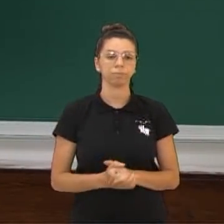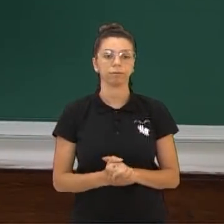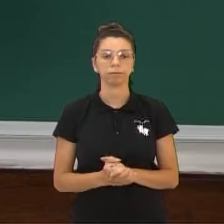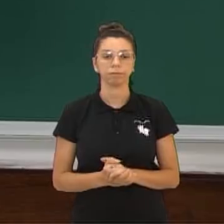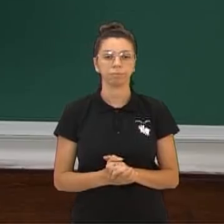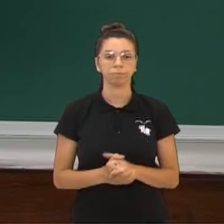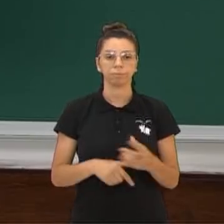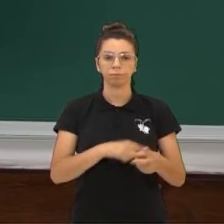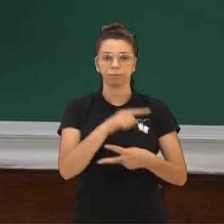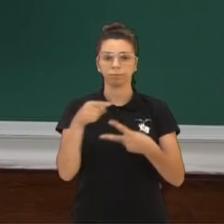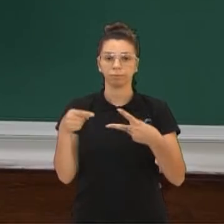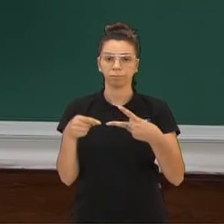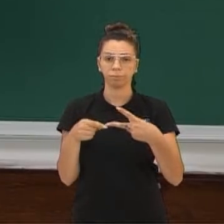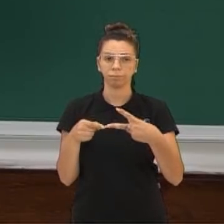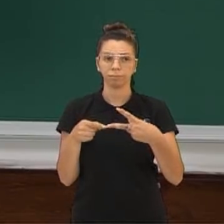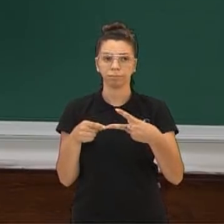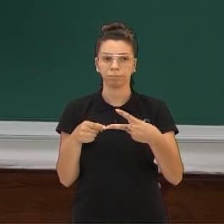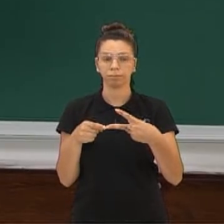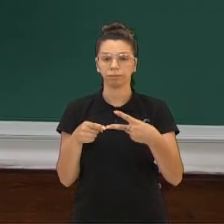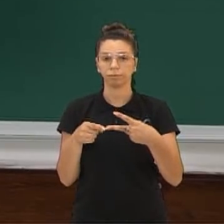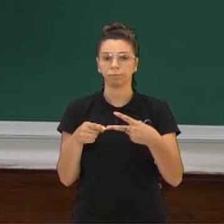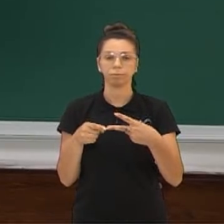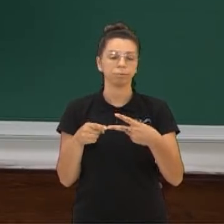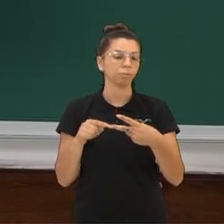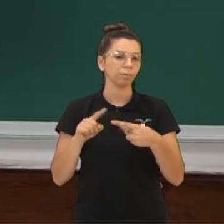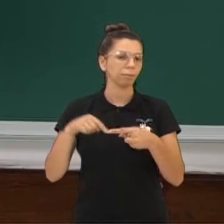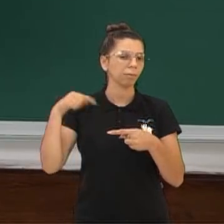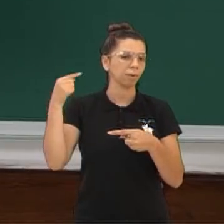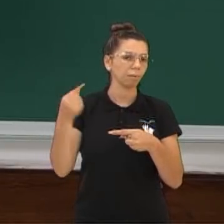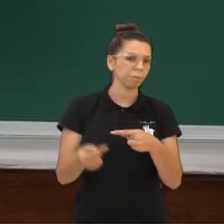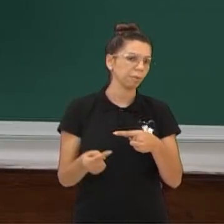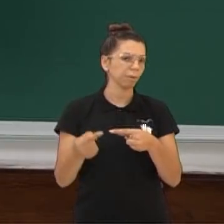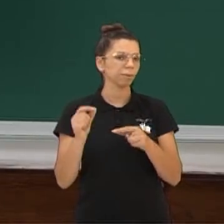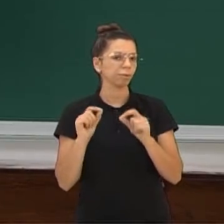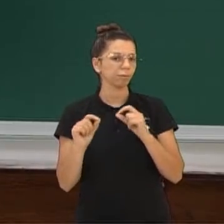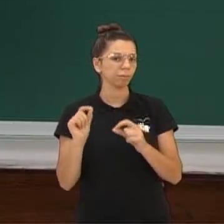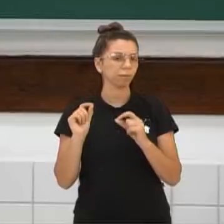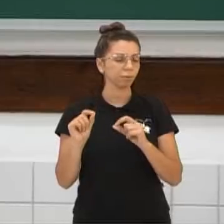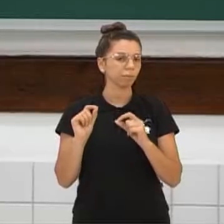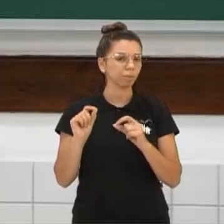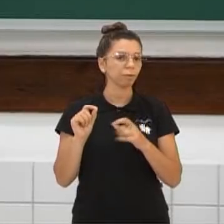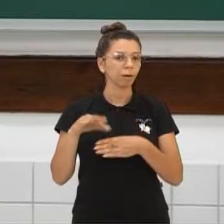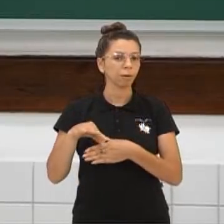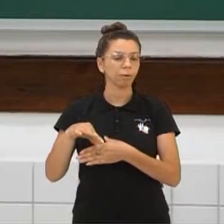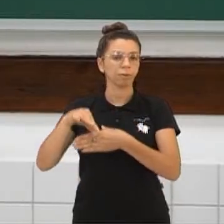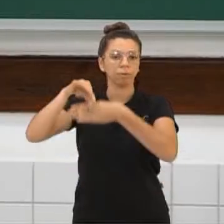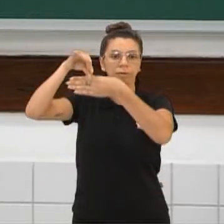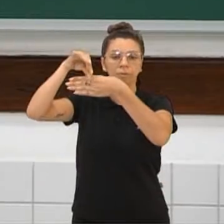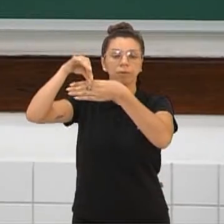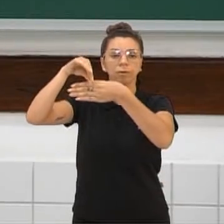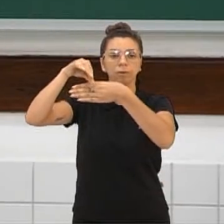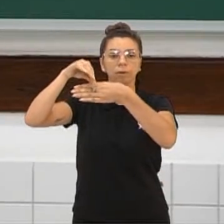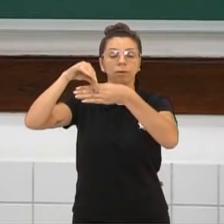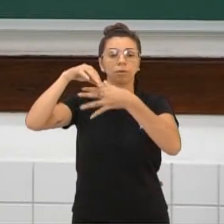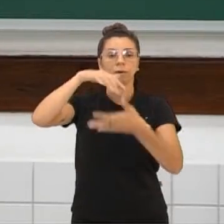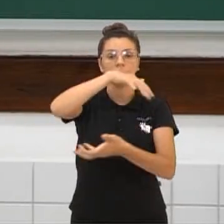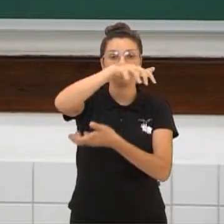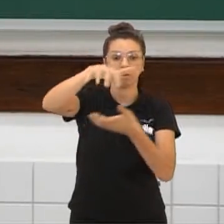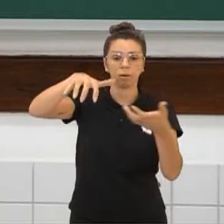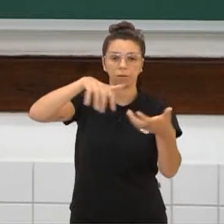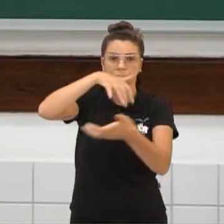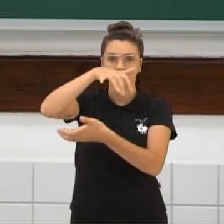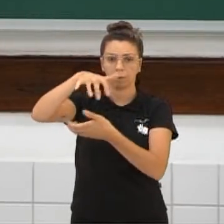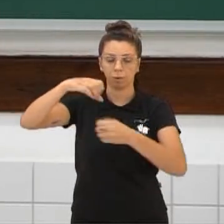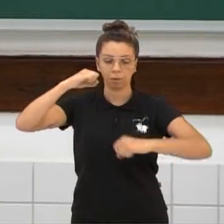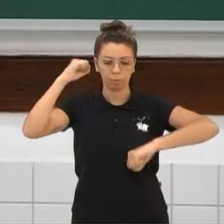the 18th and 19th century. Então, depois disso, veio ali a liderança na Revolução Industrial.